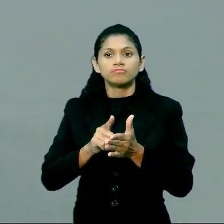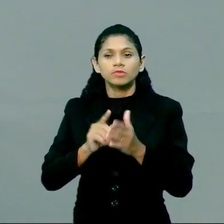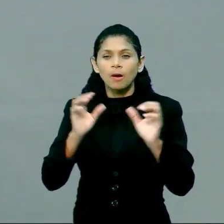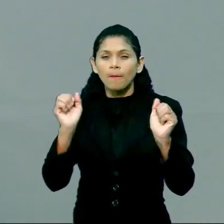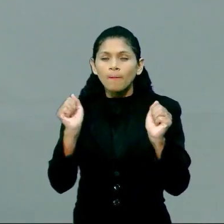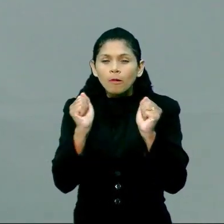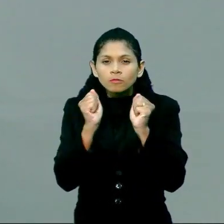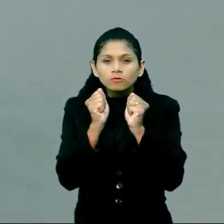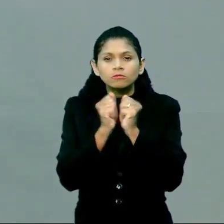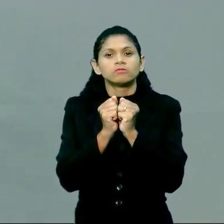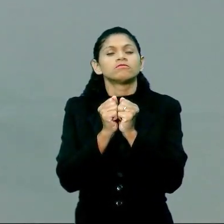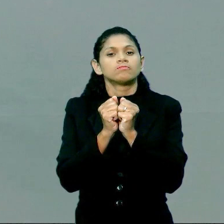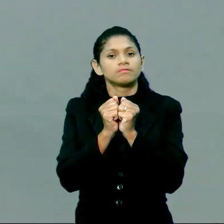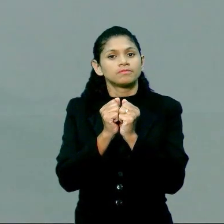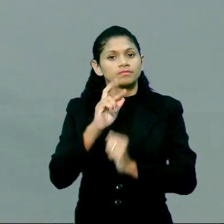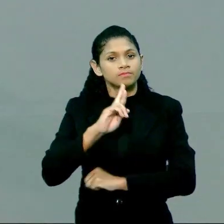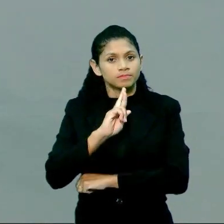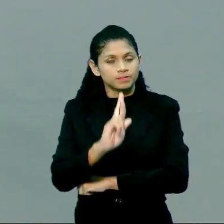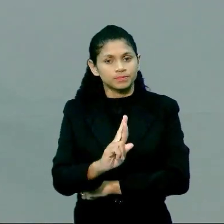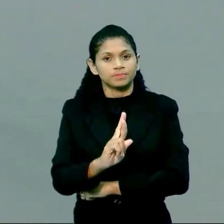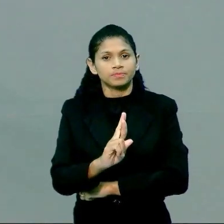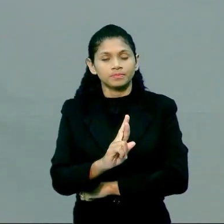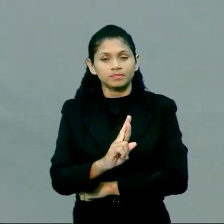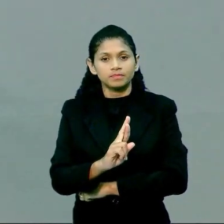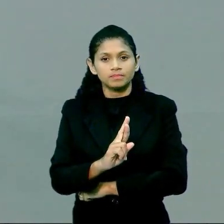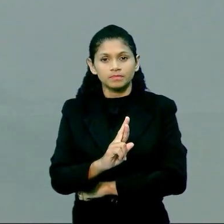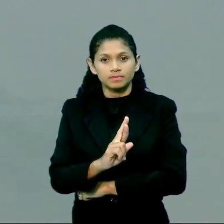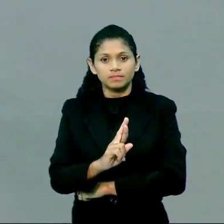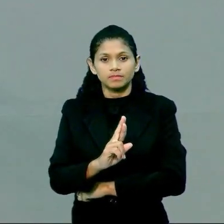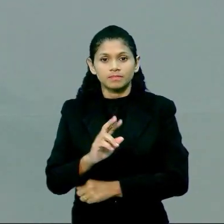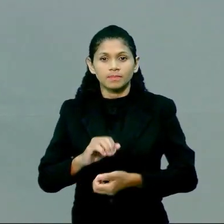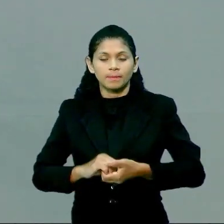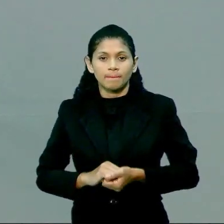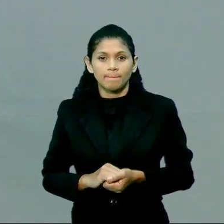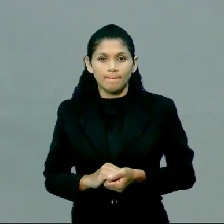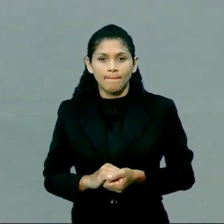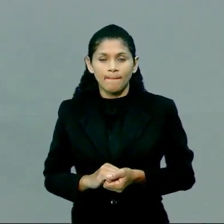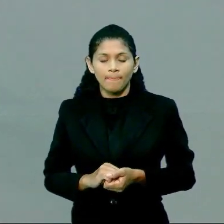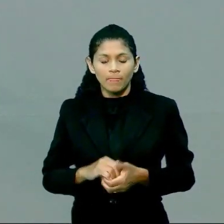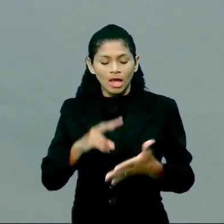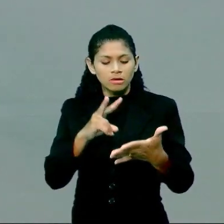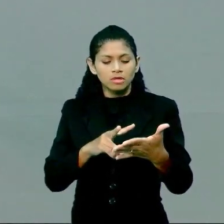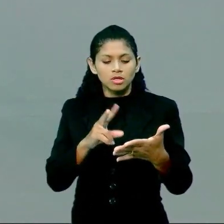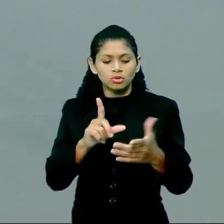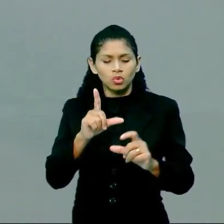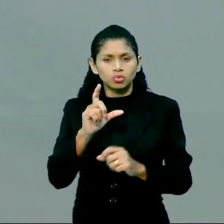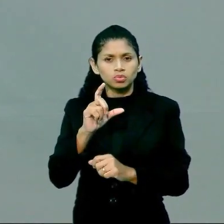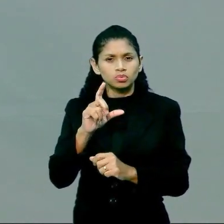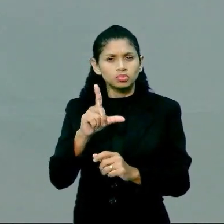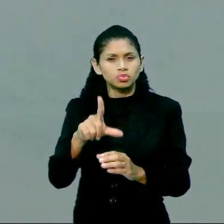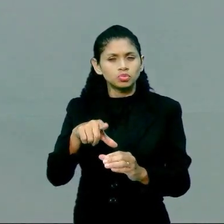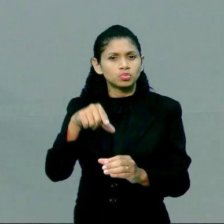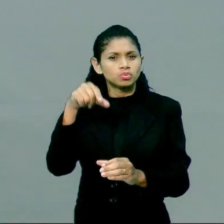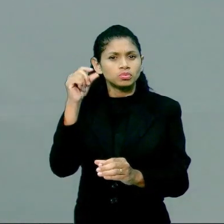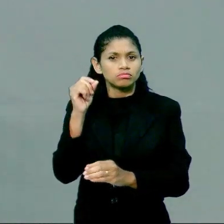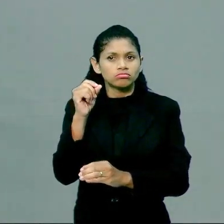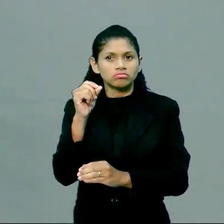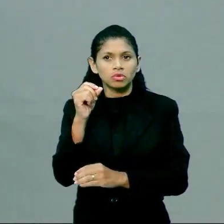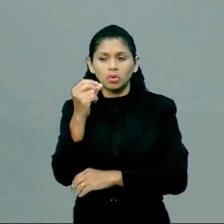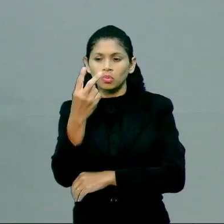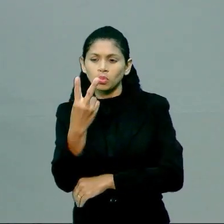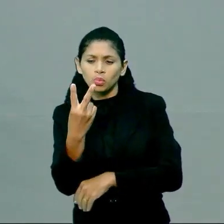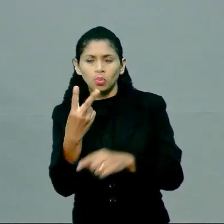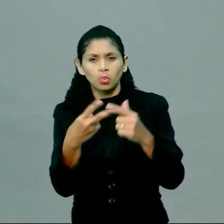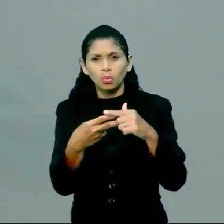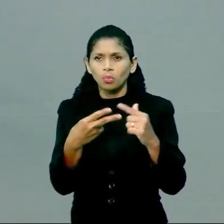da resposta. Se você não fica na resposta, ficar pelo menos entre duas. Aí é melhor, galera, chutar entre duas do que chutar entre 5, né? Se você